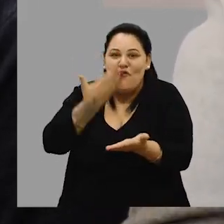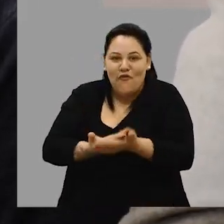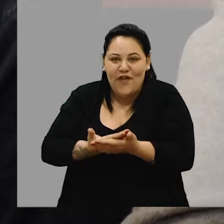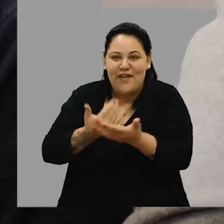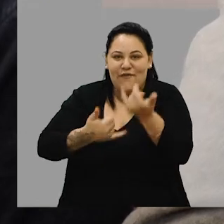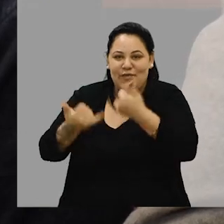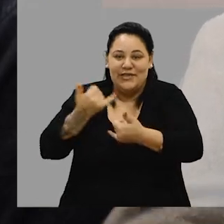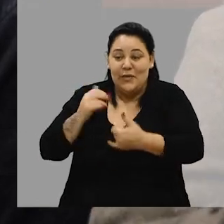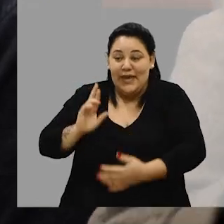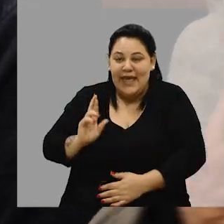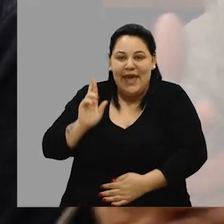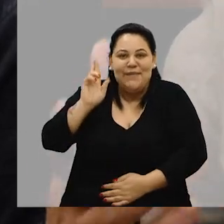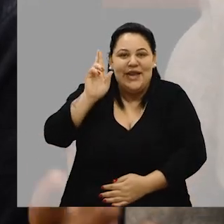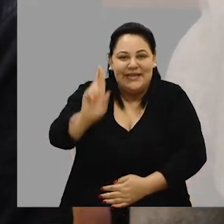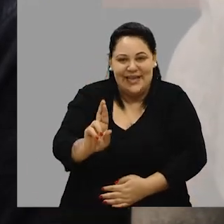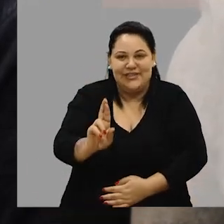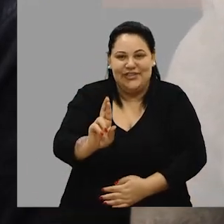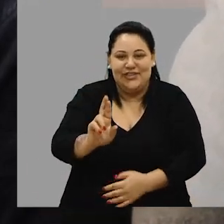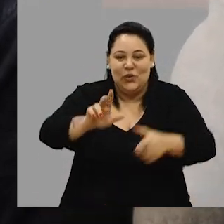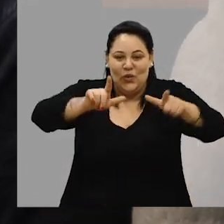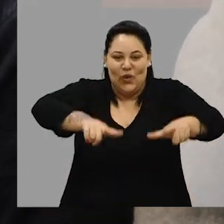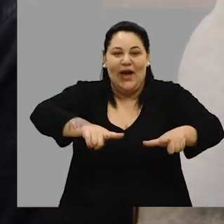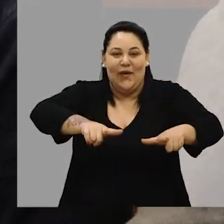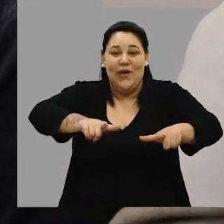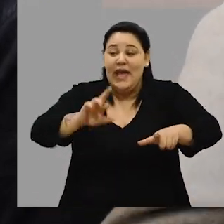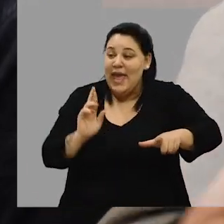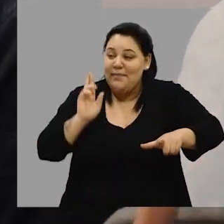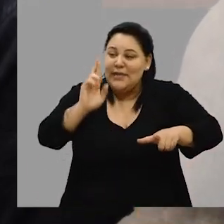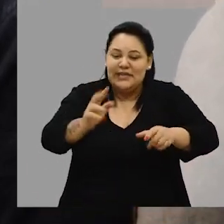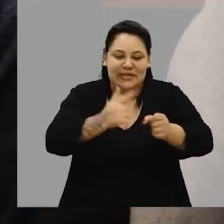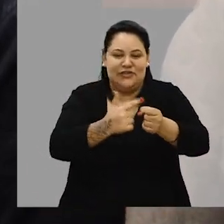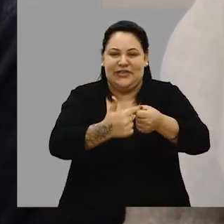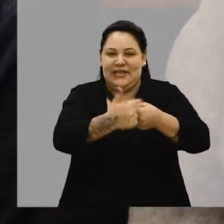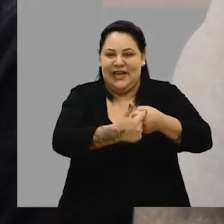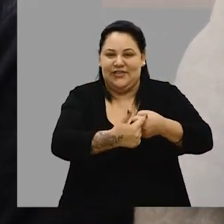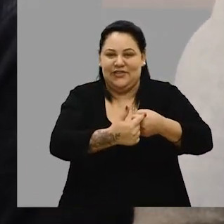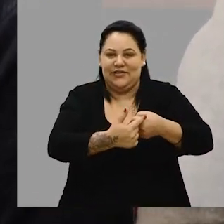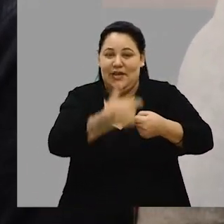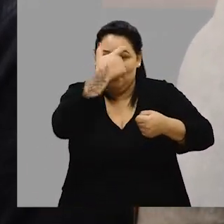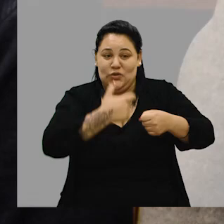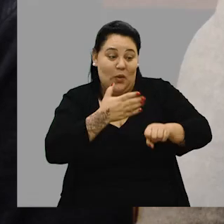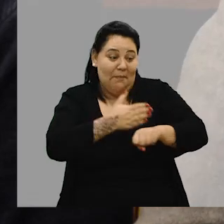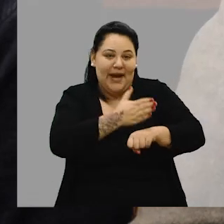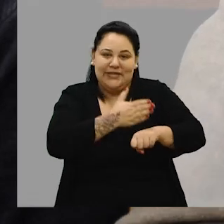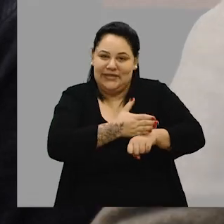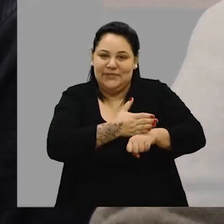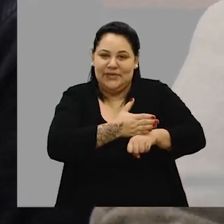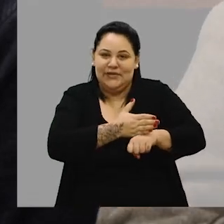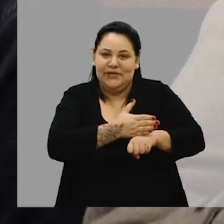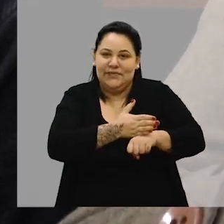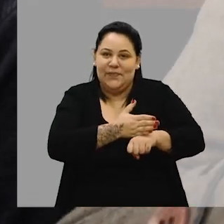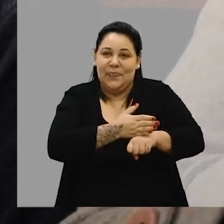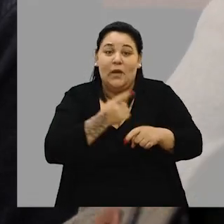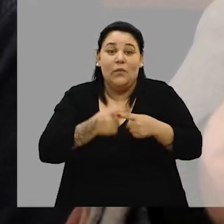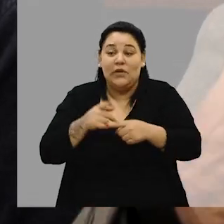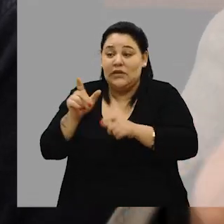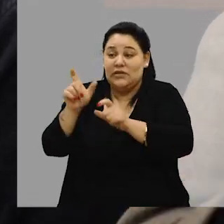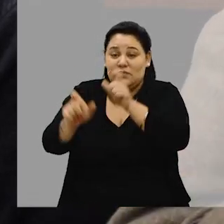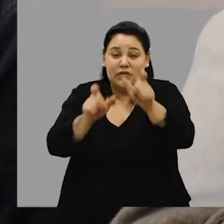realmente que represente o local, a cidade onde ele está inserido, né, para que ele realmente